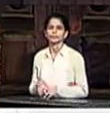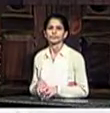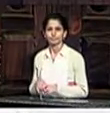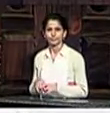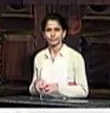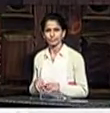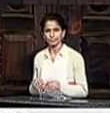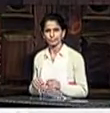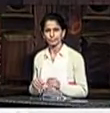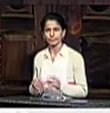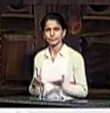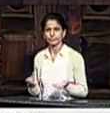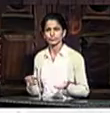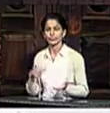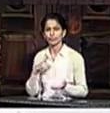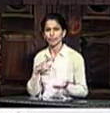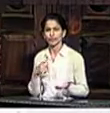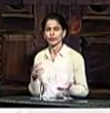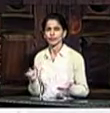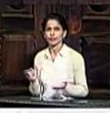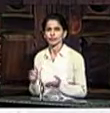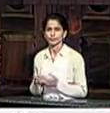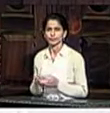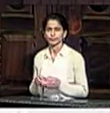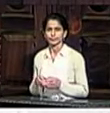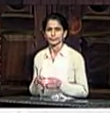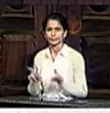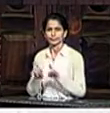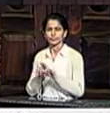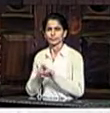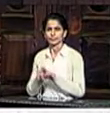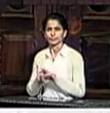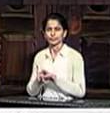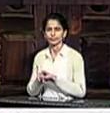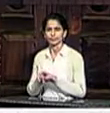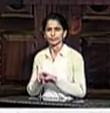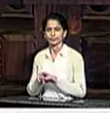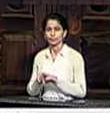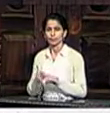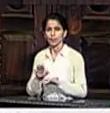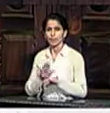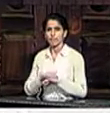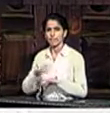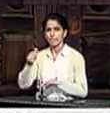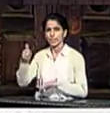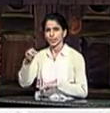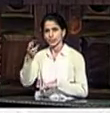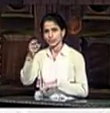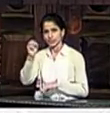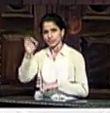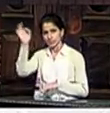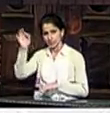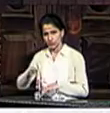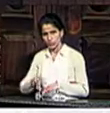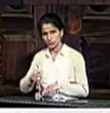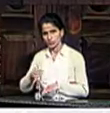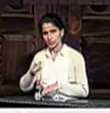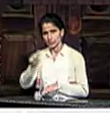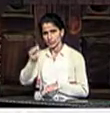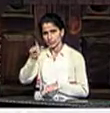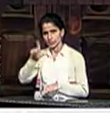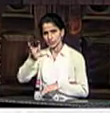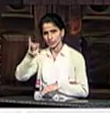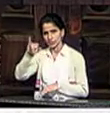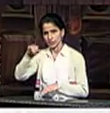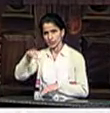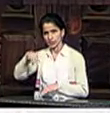Inicialmente, teria aqui também a criação de uma alíquota de 30% para servidores que ganham menos de